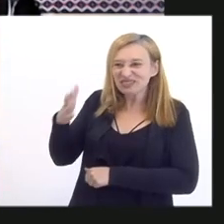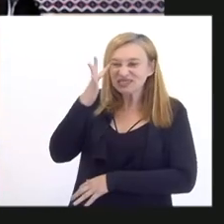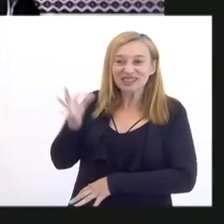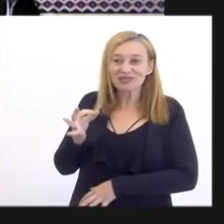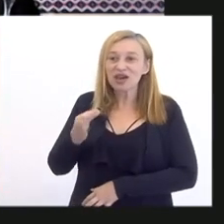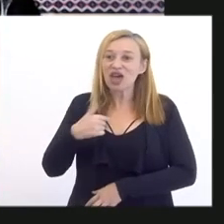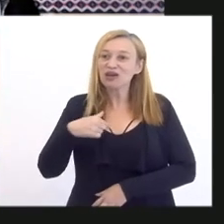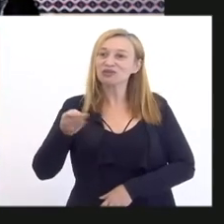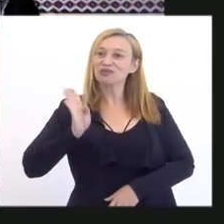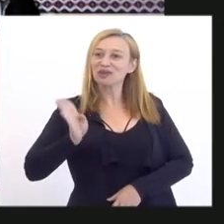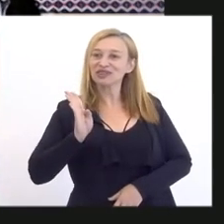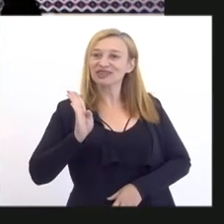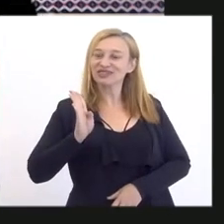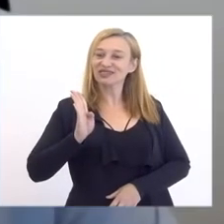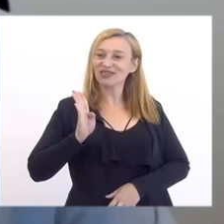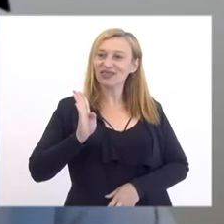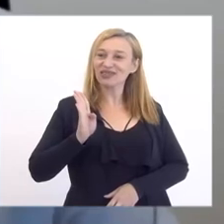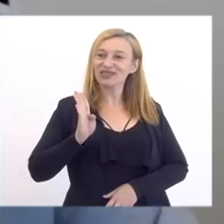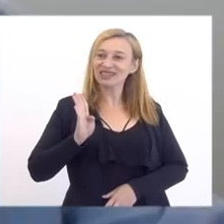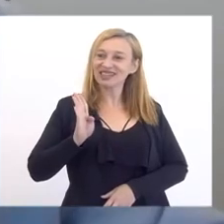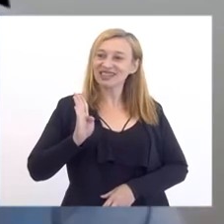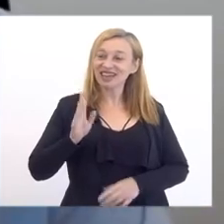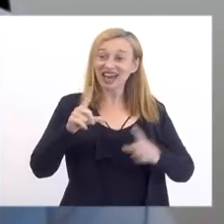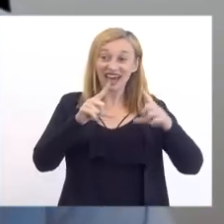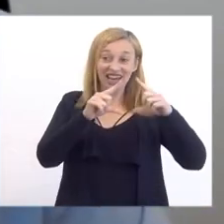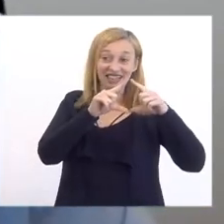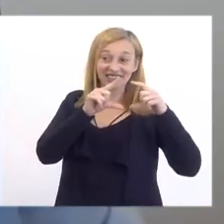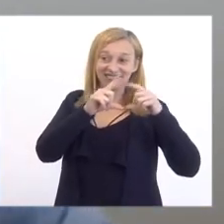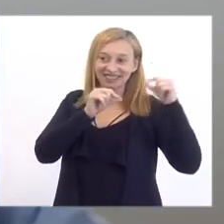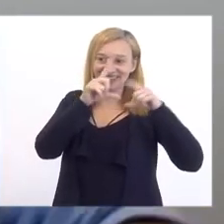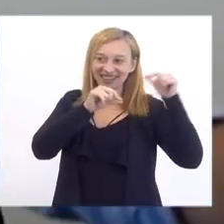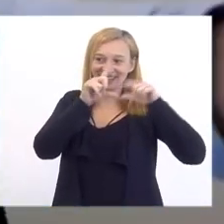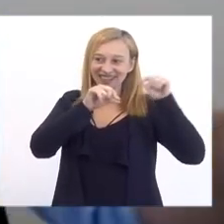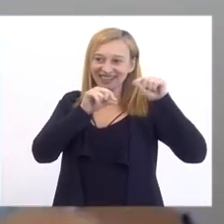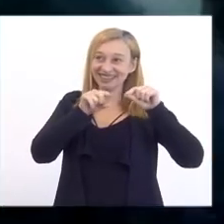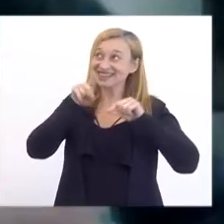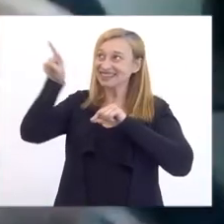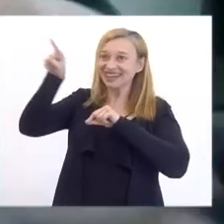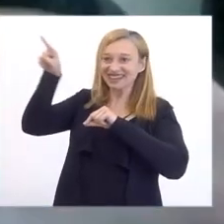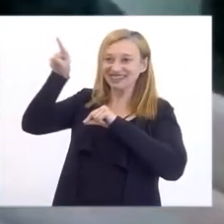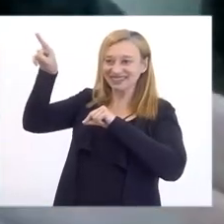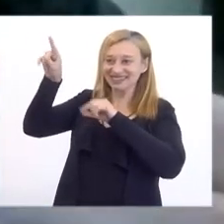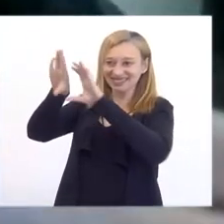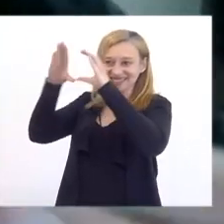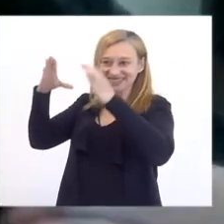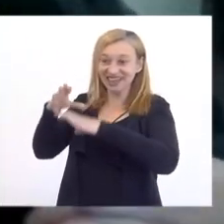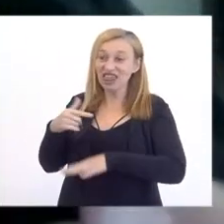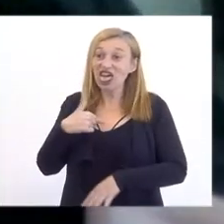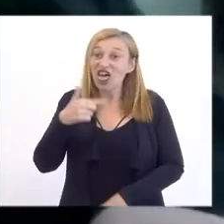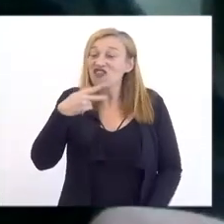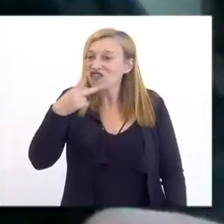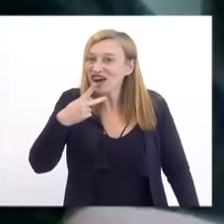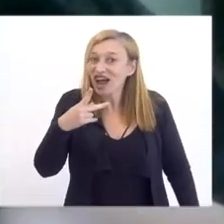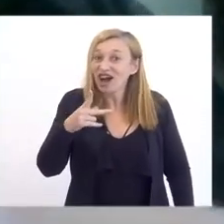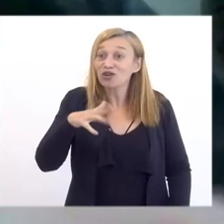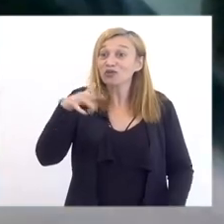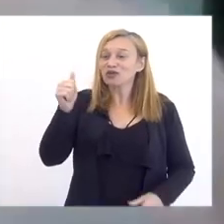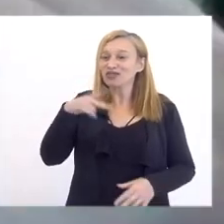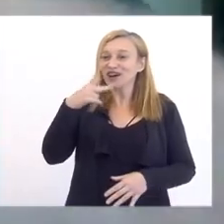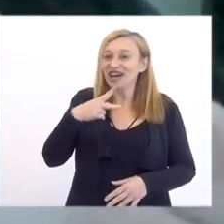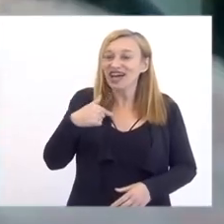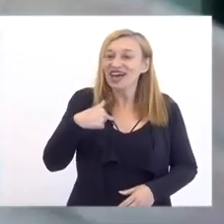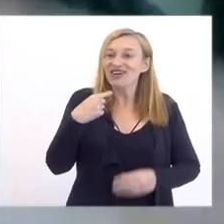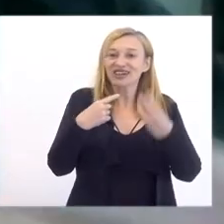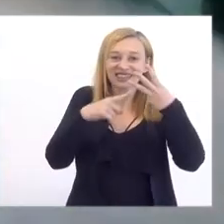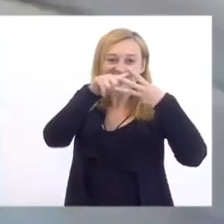o Botafogo não vai subir, a estrela já está no céu. Ô, Valdec, vou dizer uma coisa que eu nunca te disse. Eu ganhei